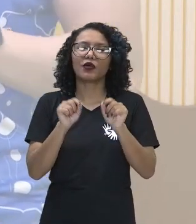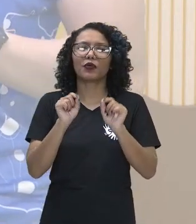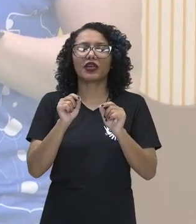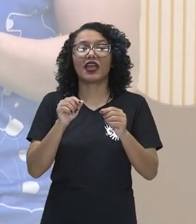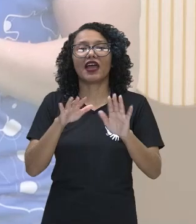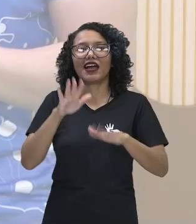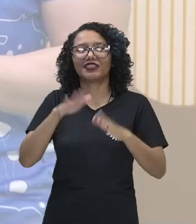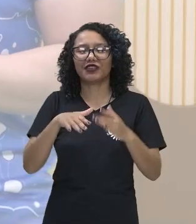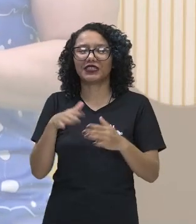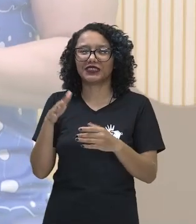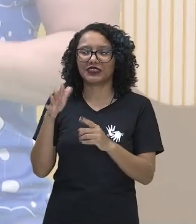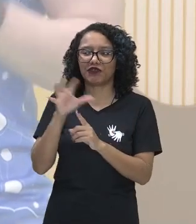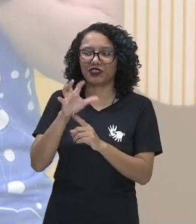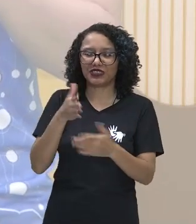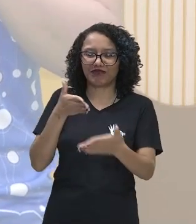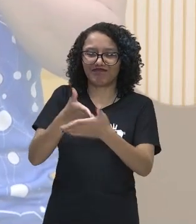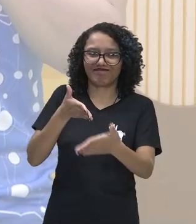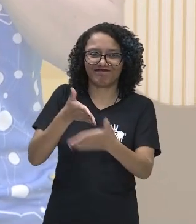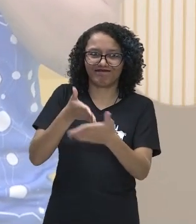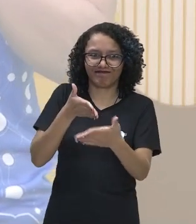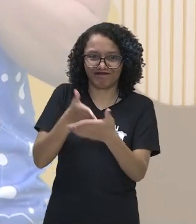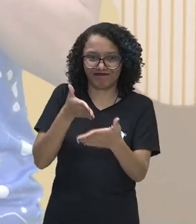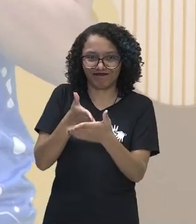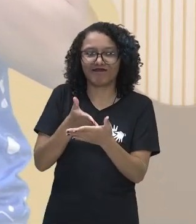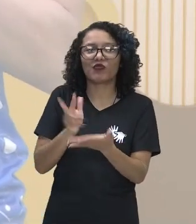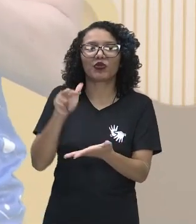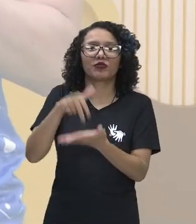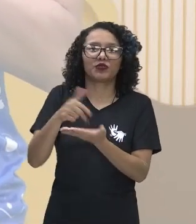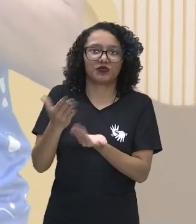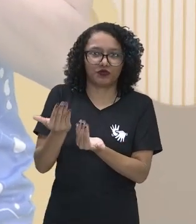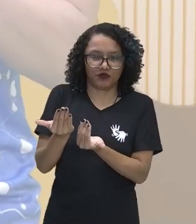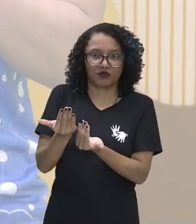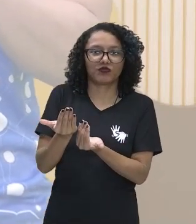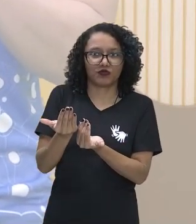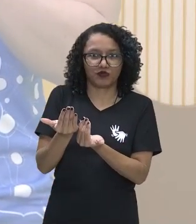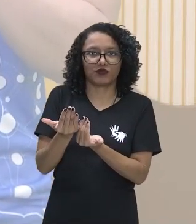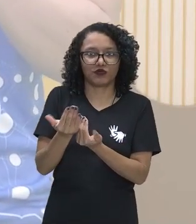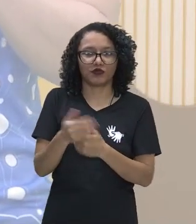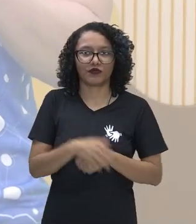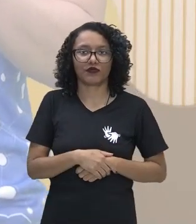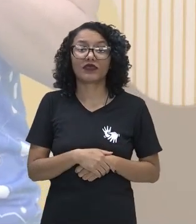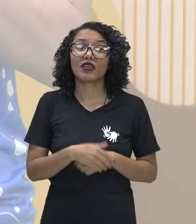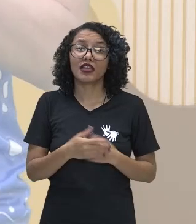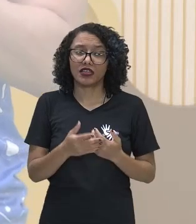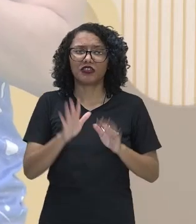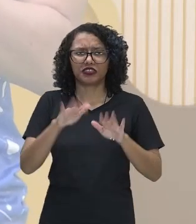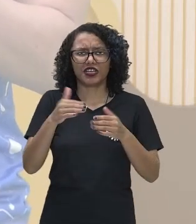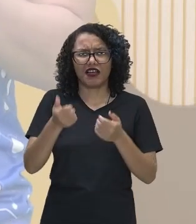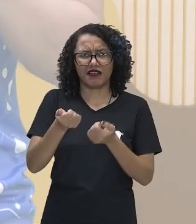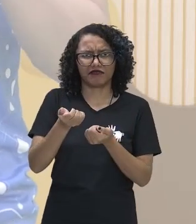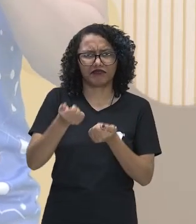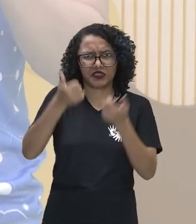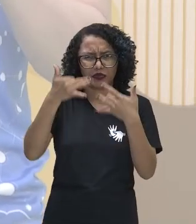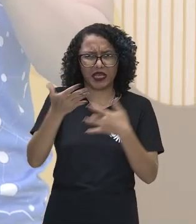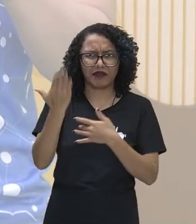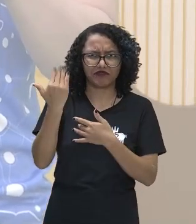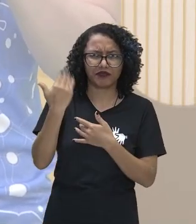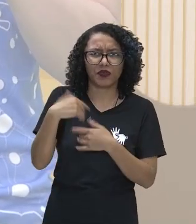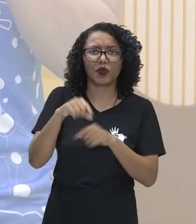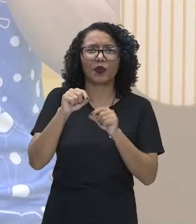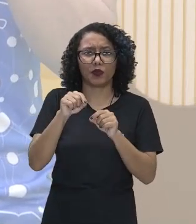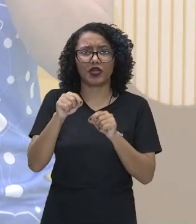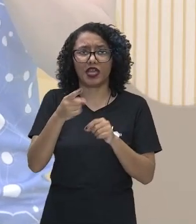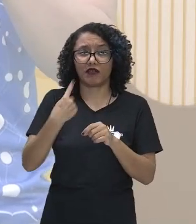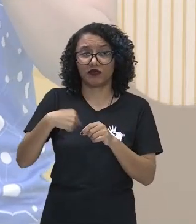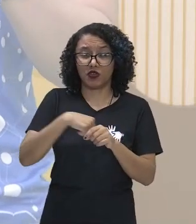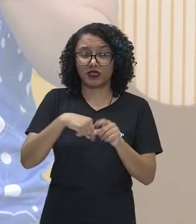esse protagonismo juvenil. A gente vive numa sociedade desigual, conforme eu já falei em outros momentos para vocês. A sociedade brasileira é uma